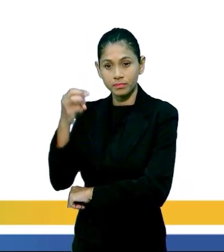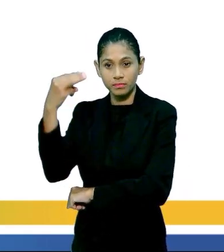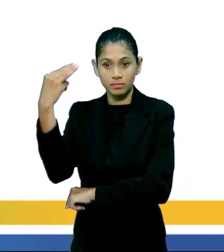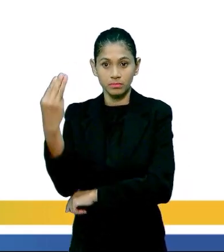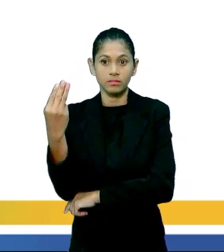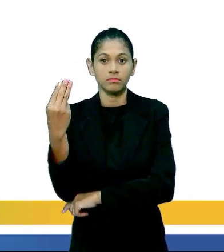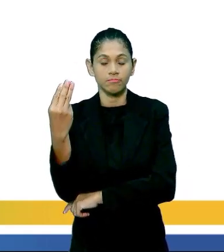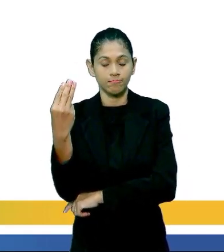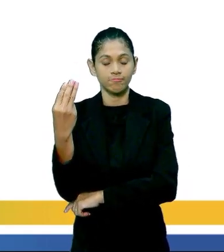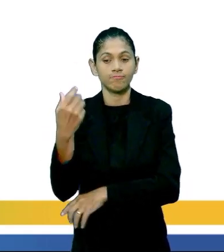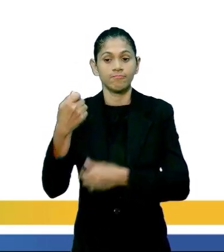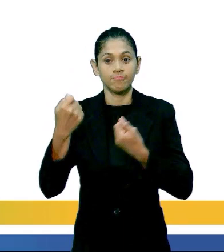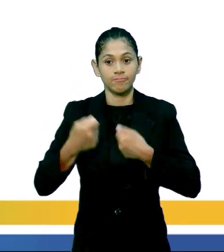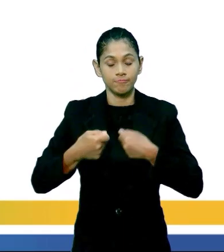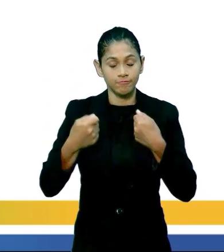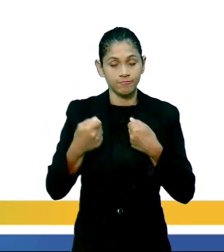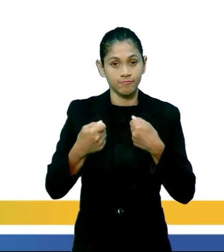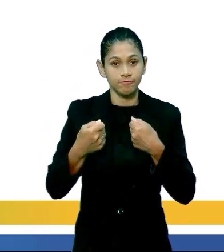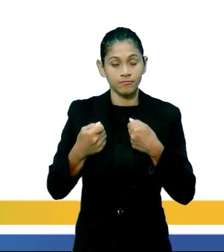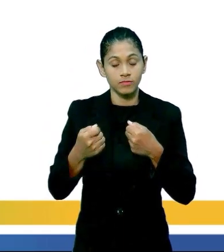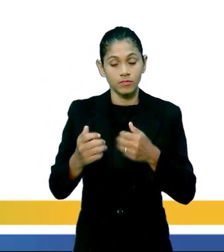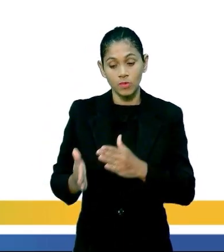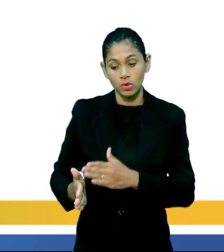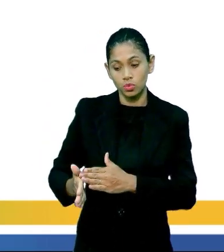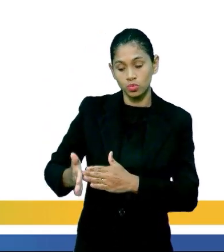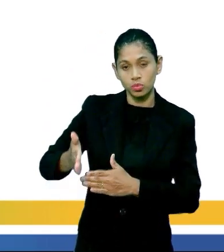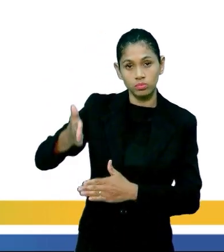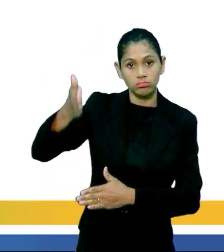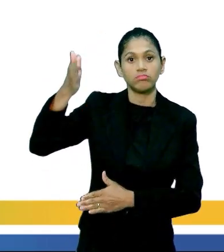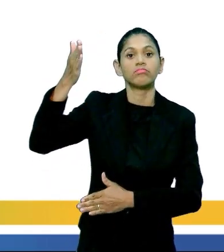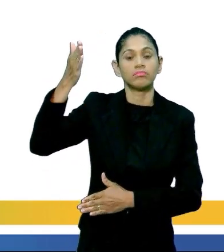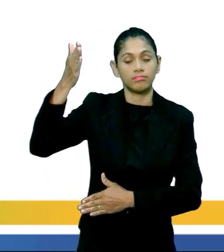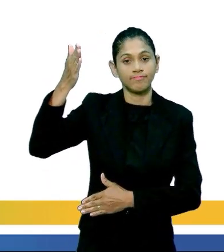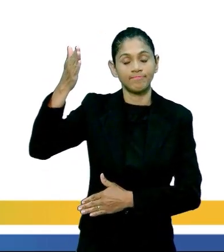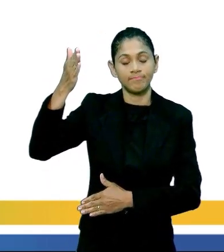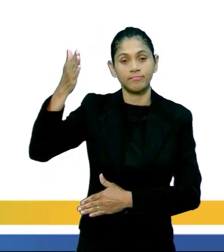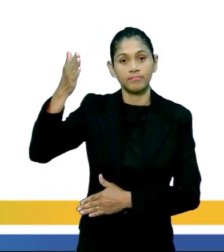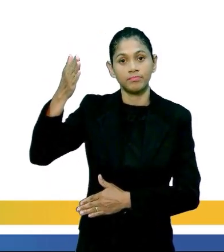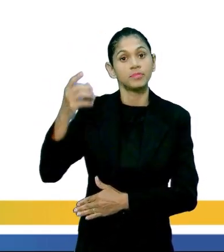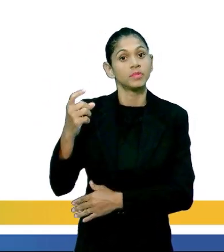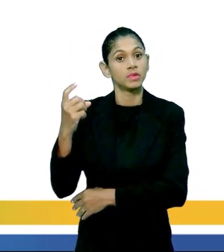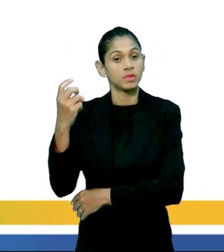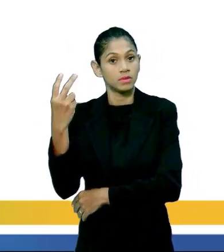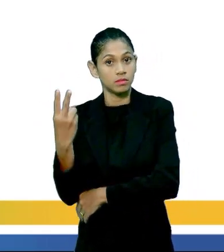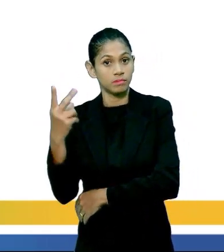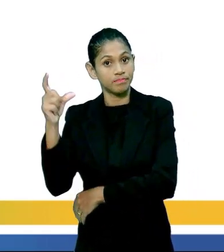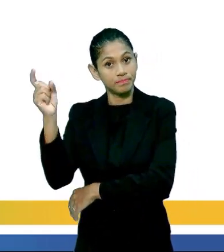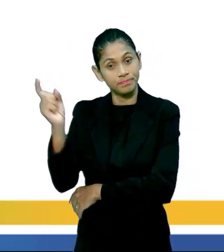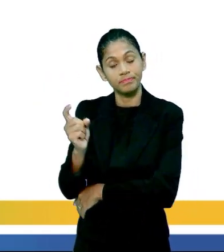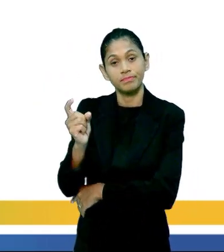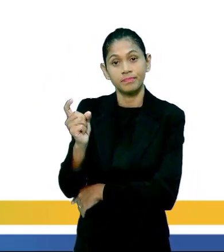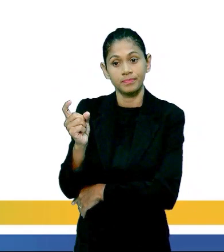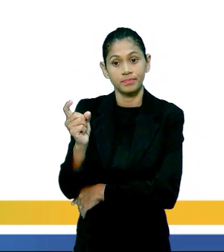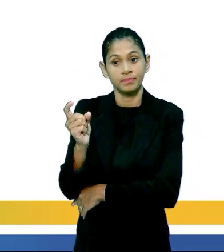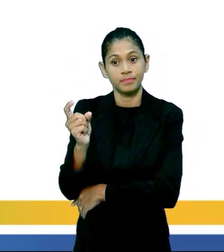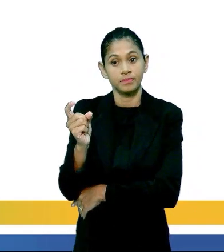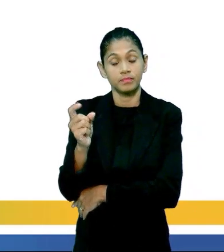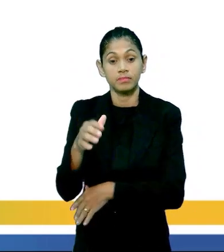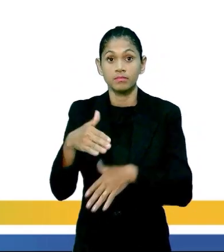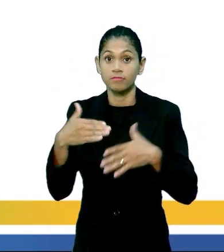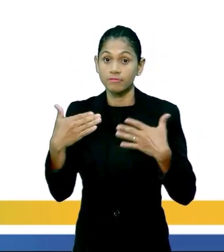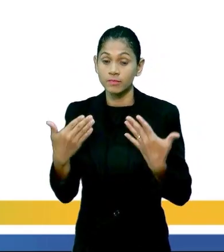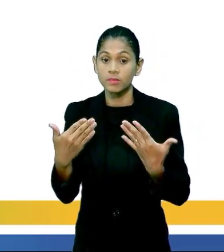ou seja, o lado mede 2x desse recinto, então a sua área é